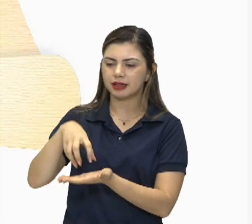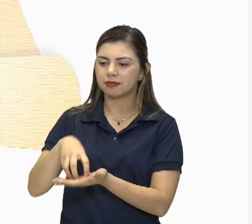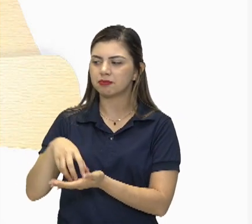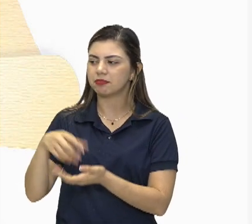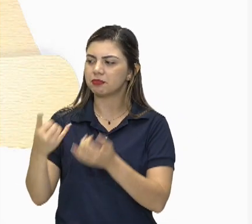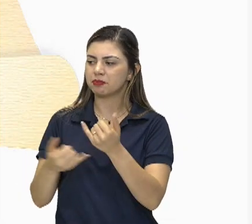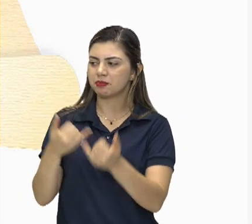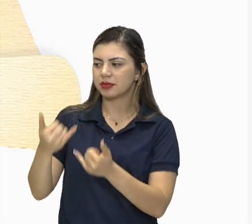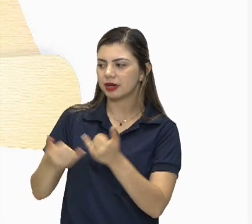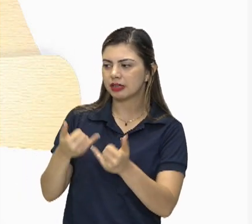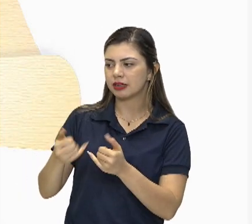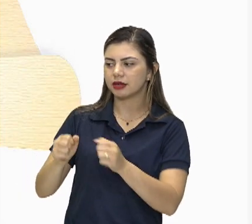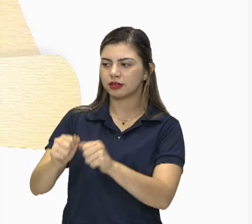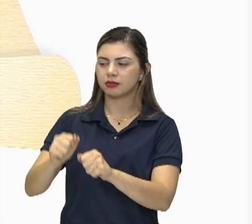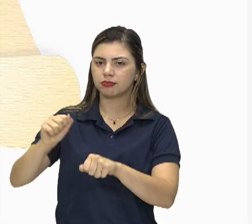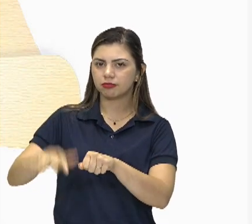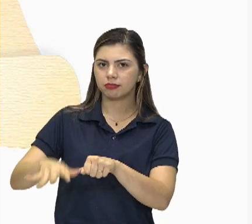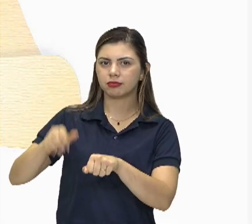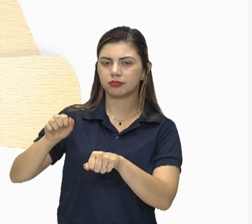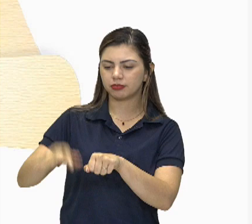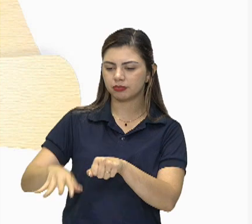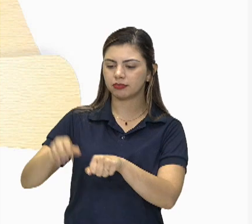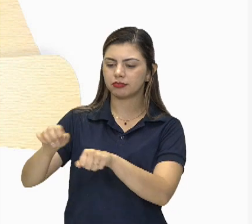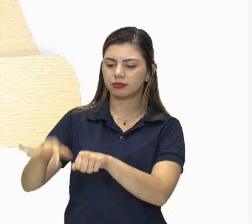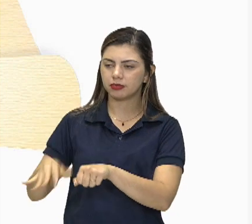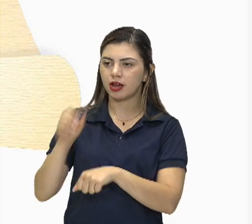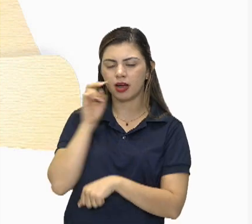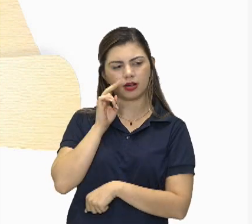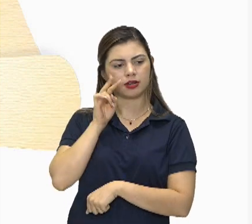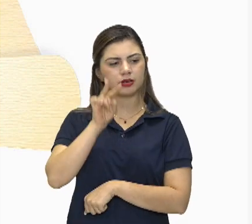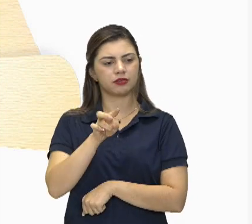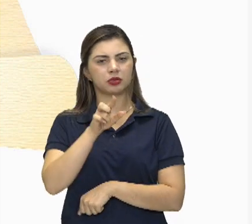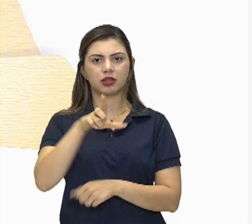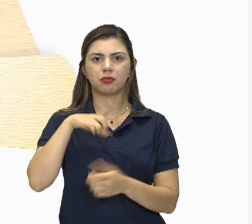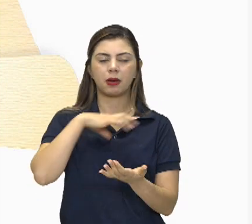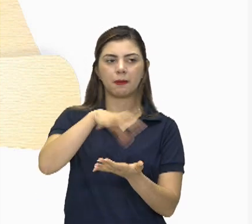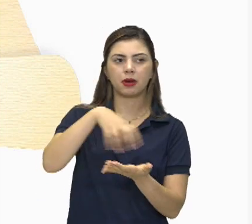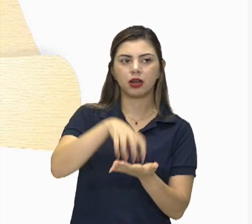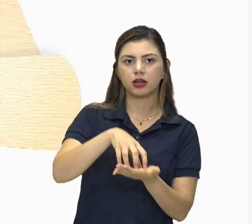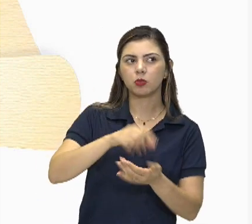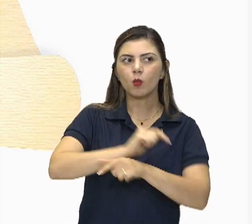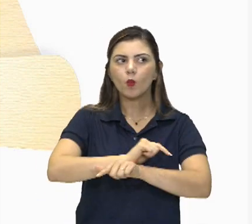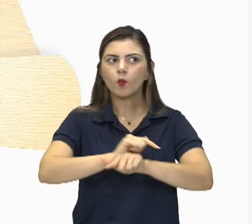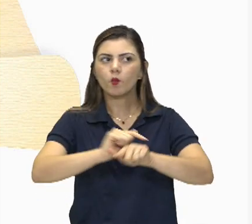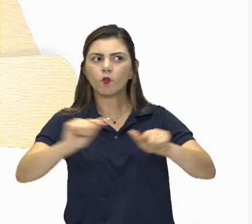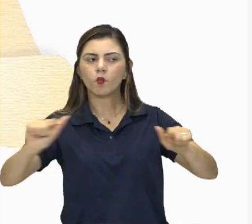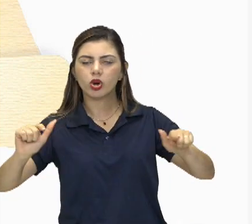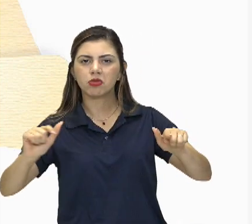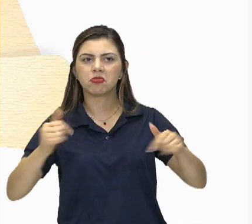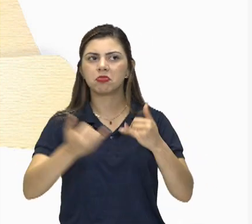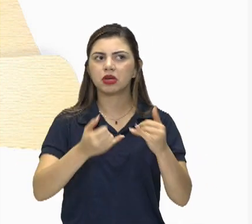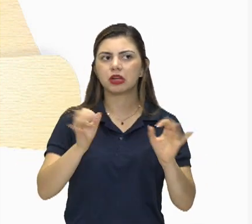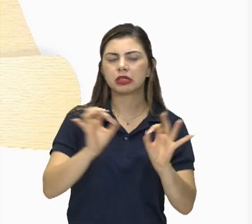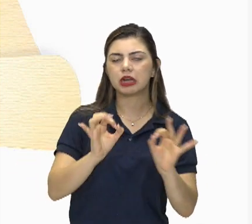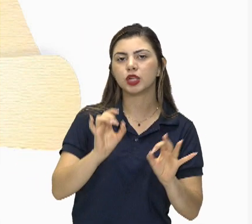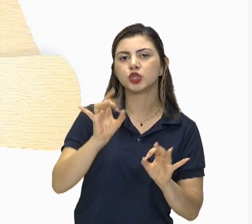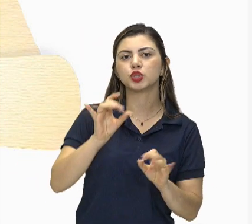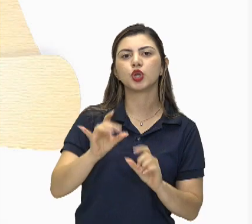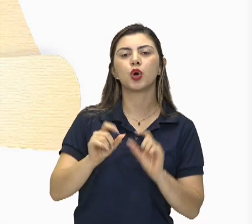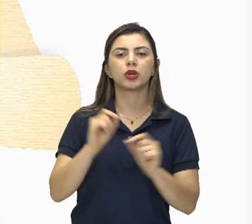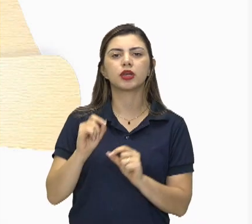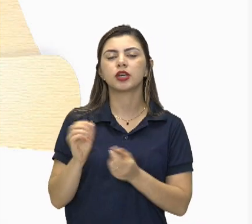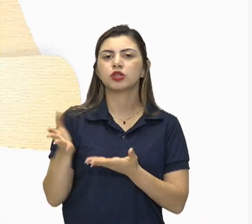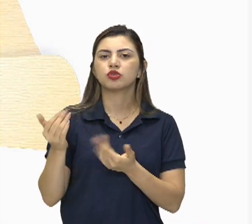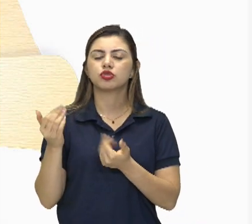Coincidentemente, visualizou uma praça à sua frente. Não havia ninguém jogando dominó, apenas adolescentes andando